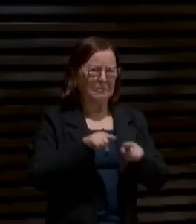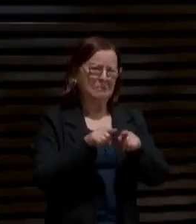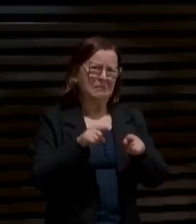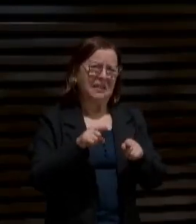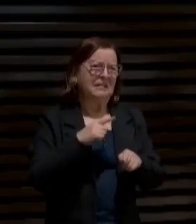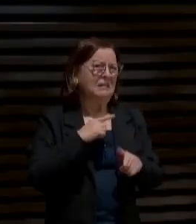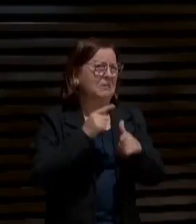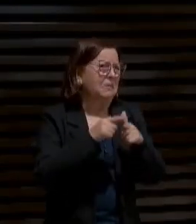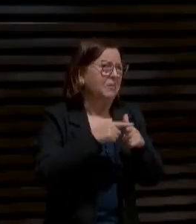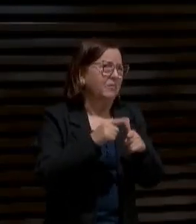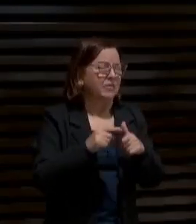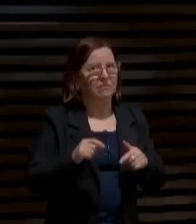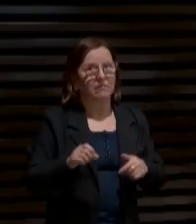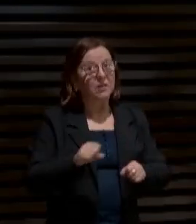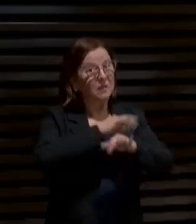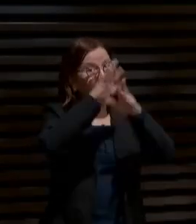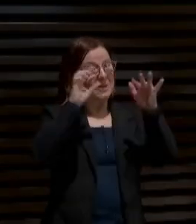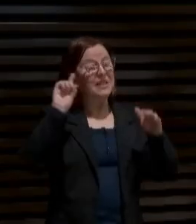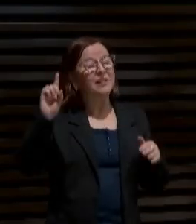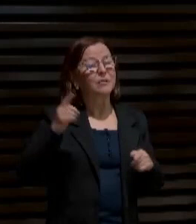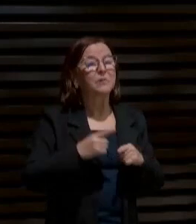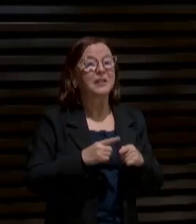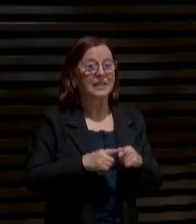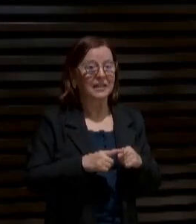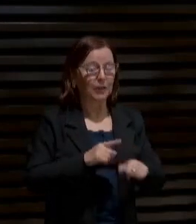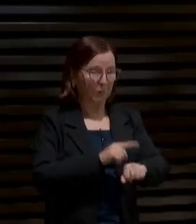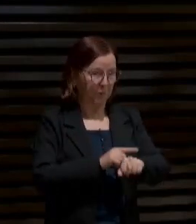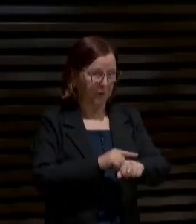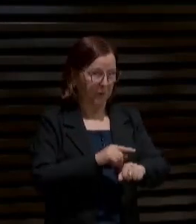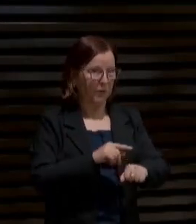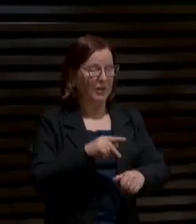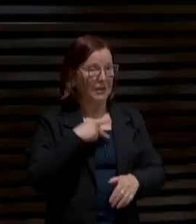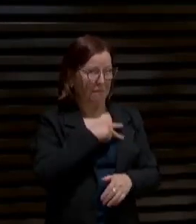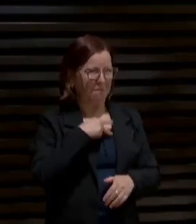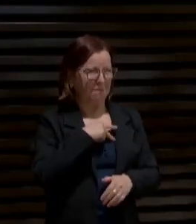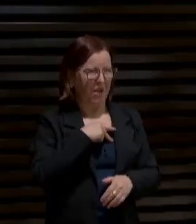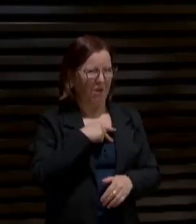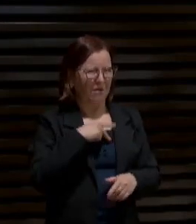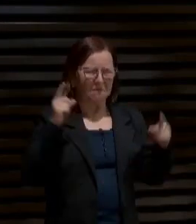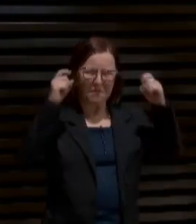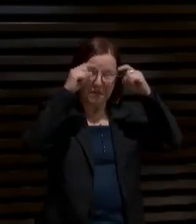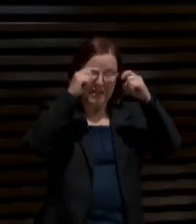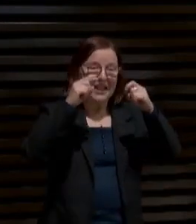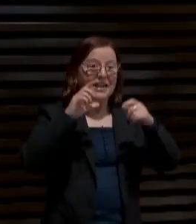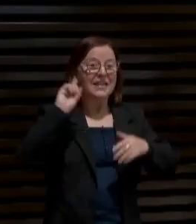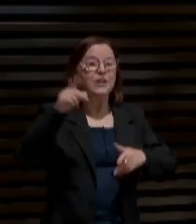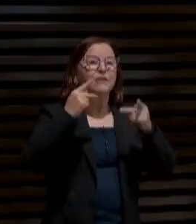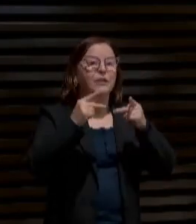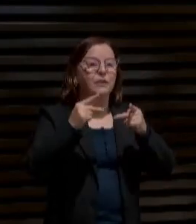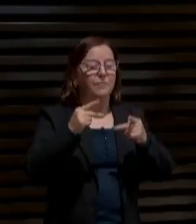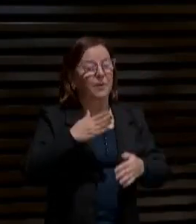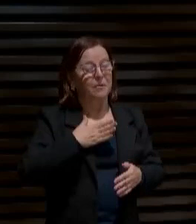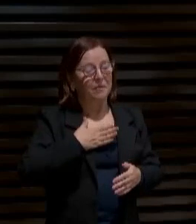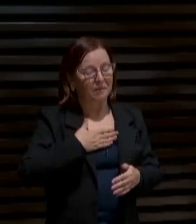quando o Paulo tava com um monte de dificuldade O senhor falou para assim o meu poder se aperfeiçoa na fraqueza